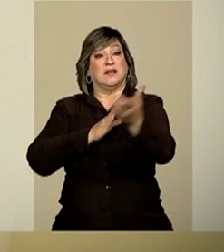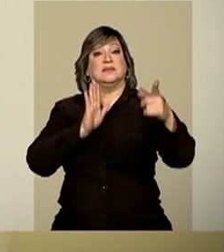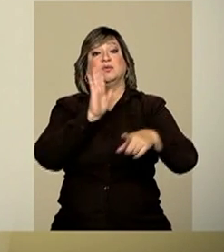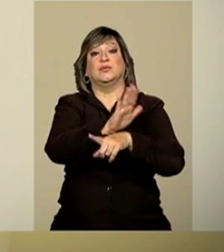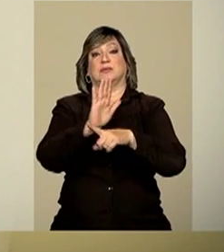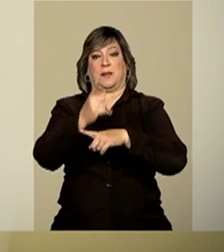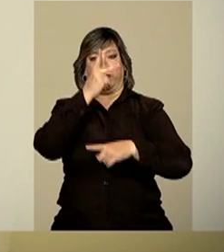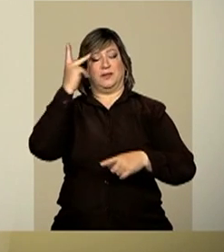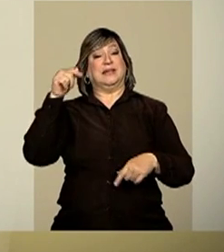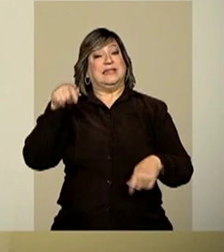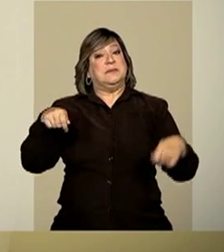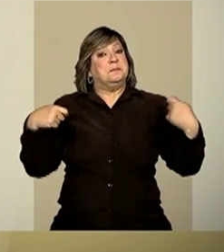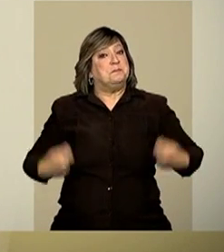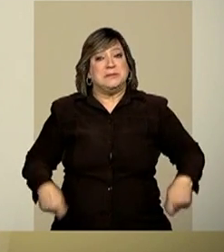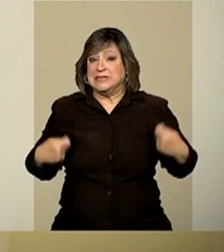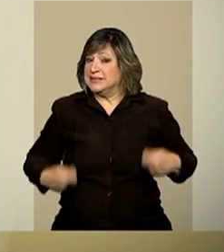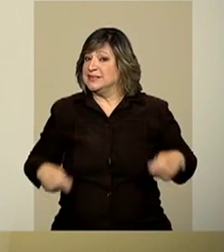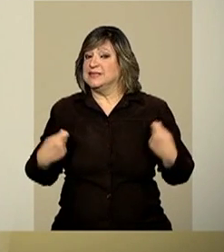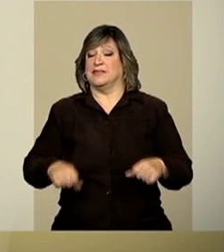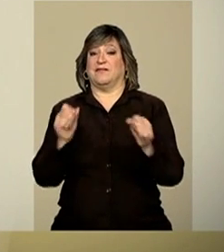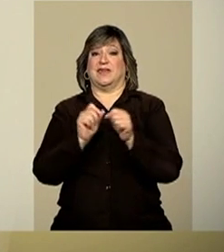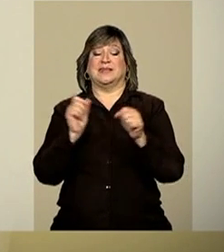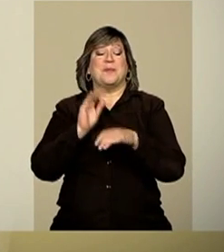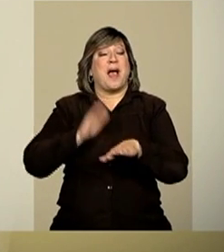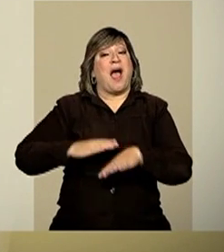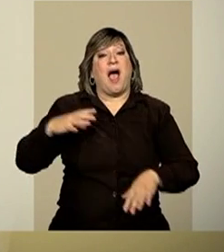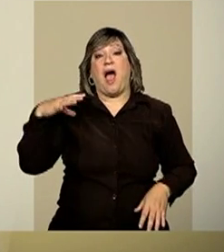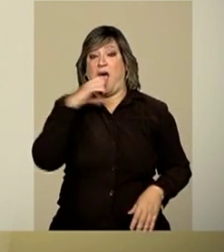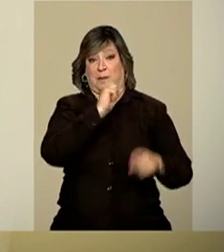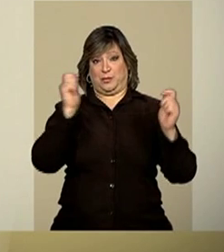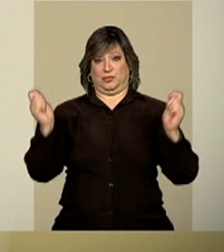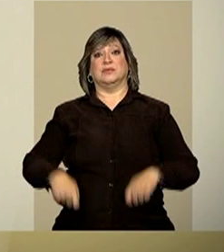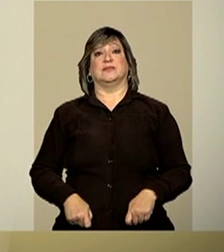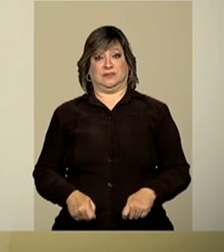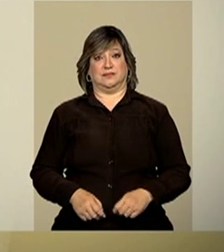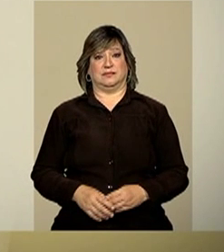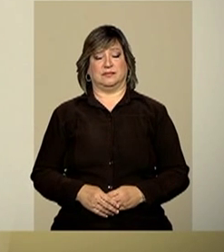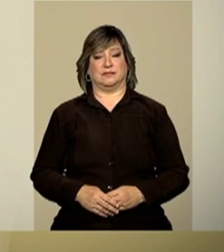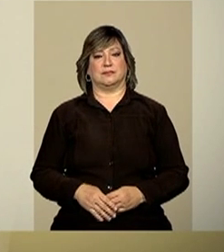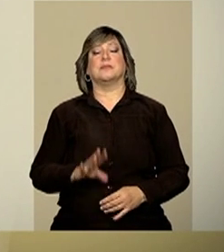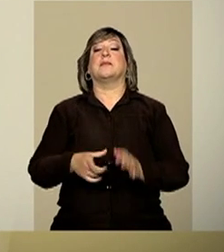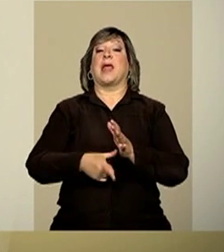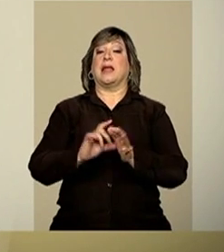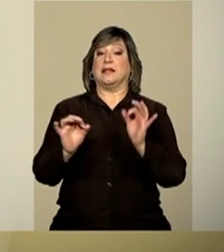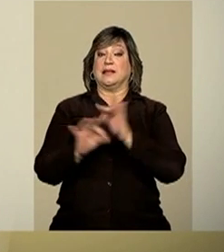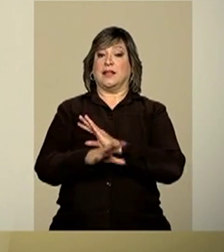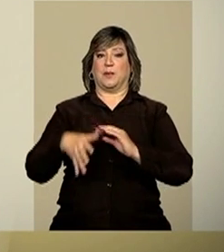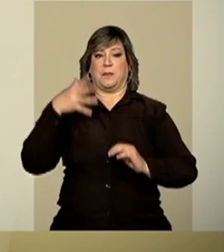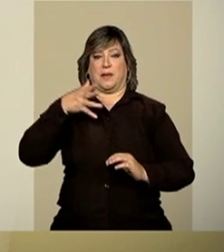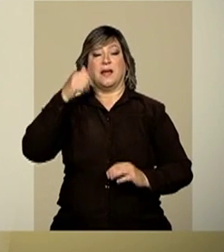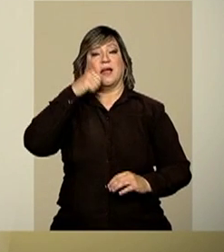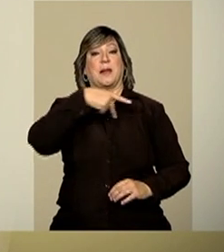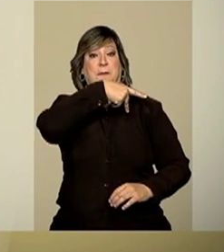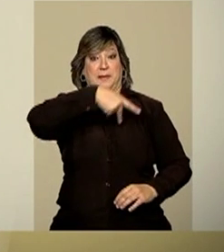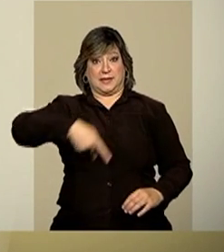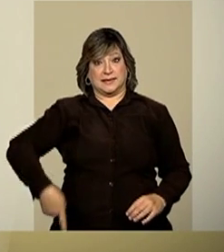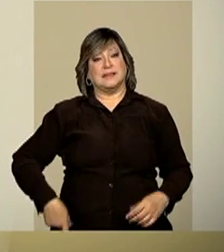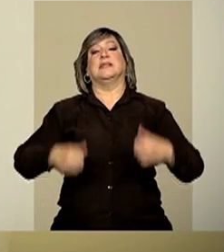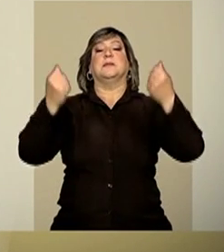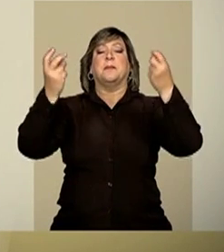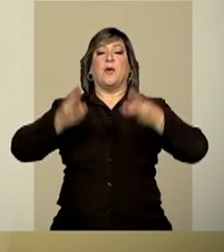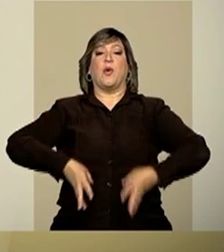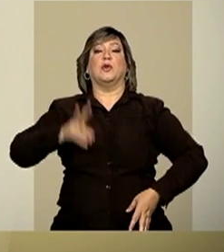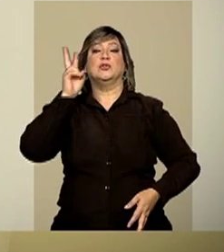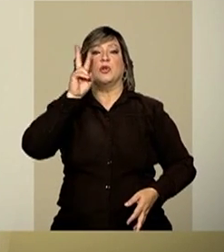dívida tem que ser resgatada o mais rápido possível. Antes de encerrar o pronunciamento, a presidenta Dilma falou sobre